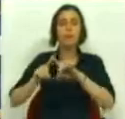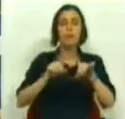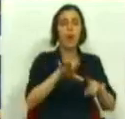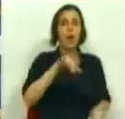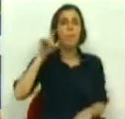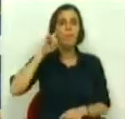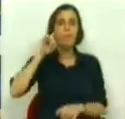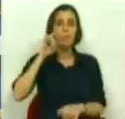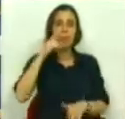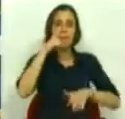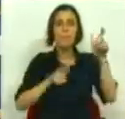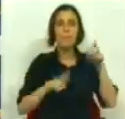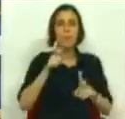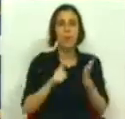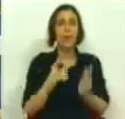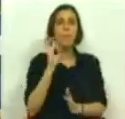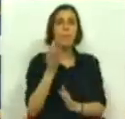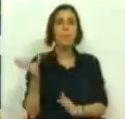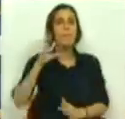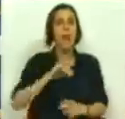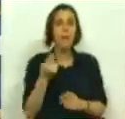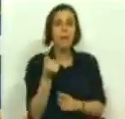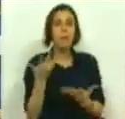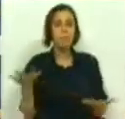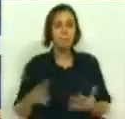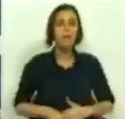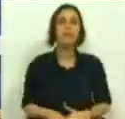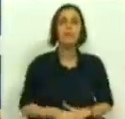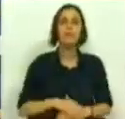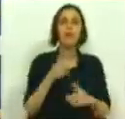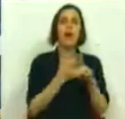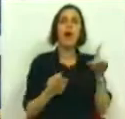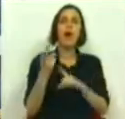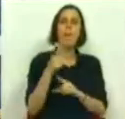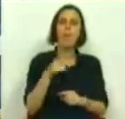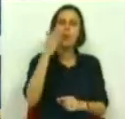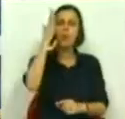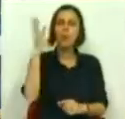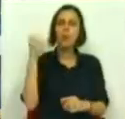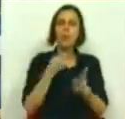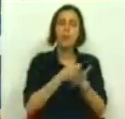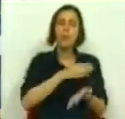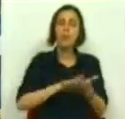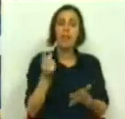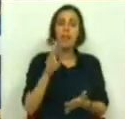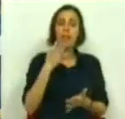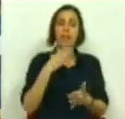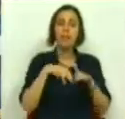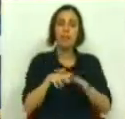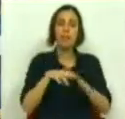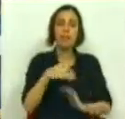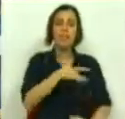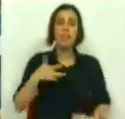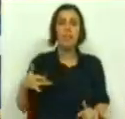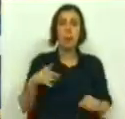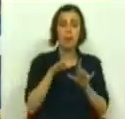para proteção das pessoas mais carenciadas economicamente, aumenta o número de isenções de taxas moderadoras na